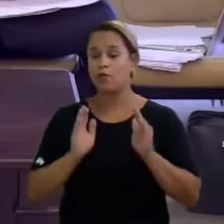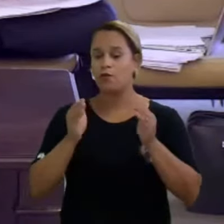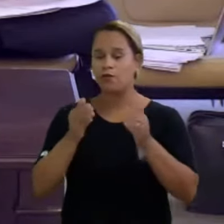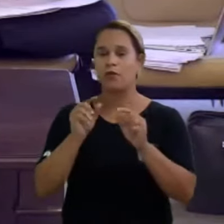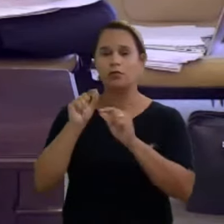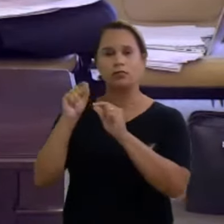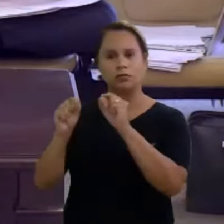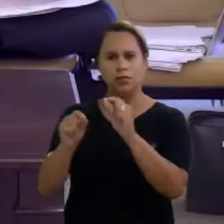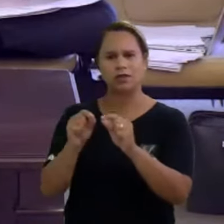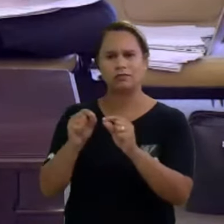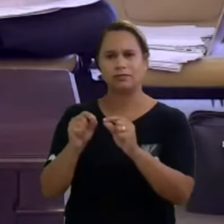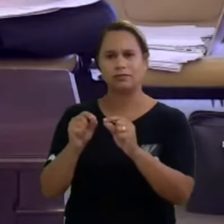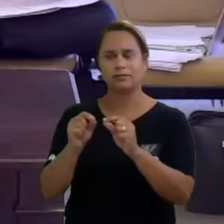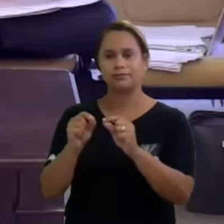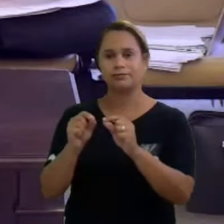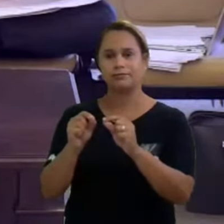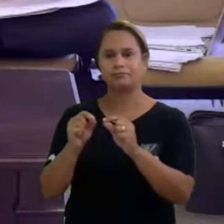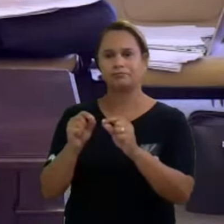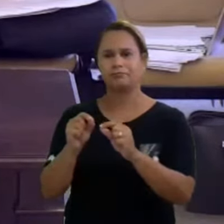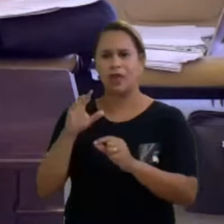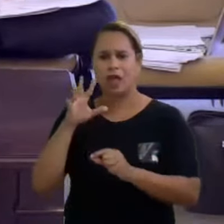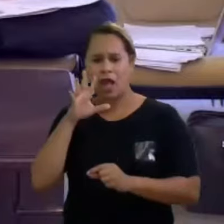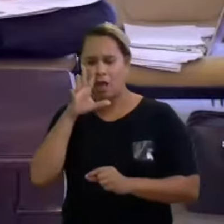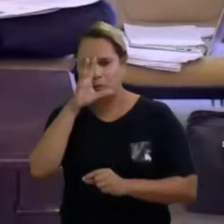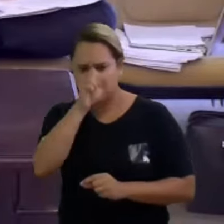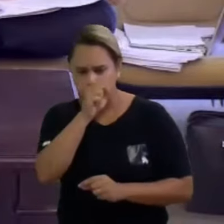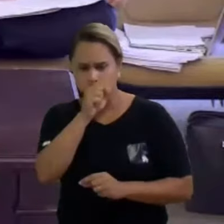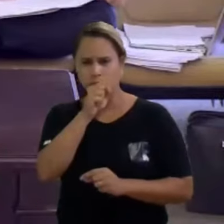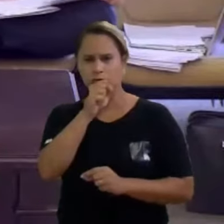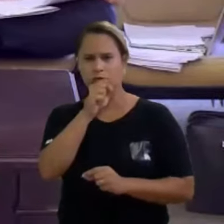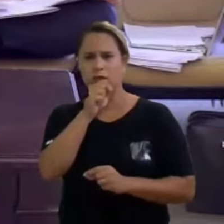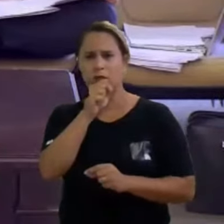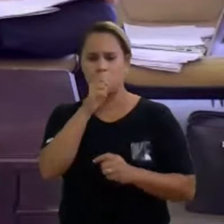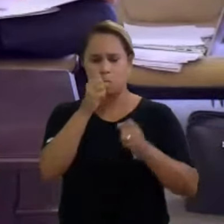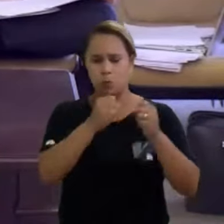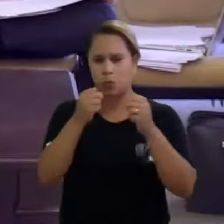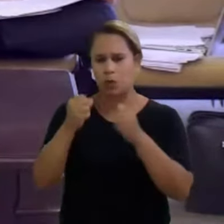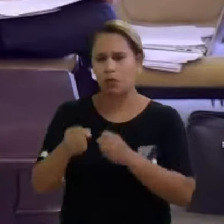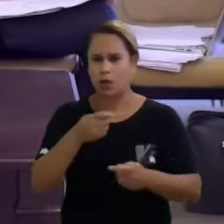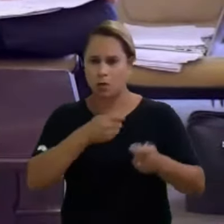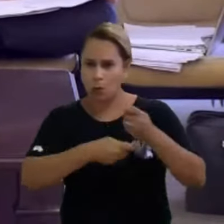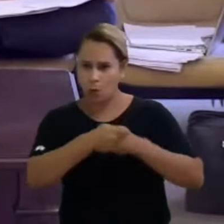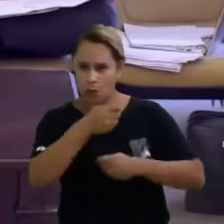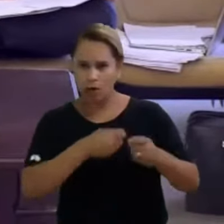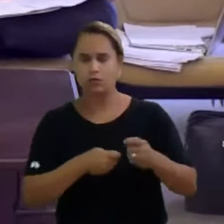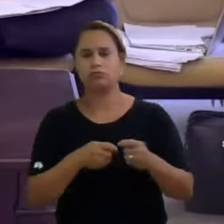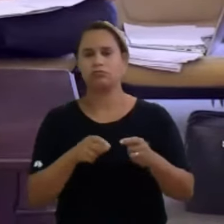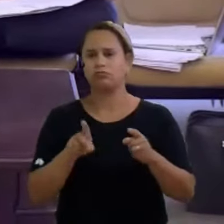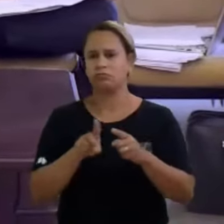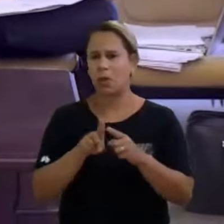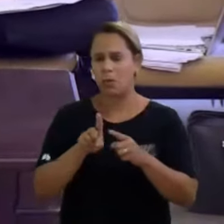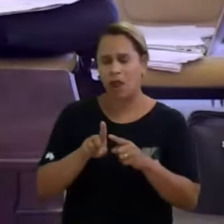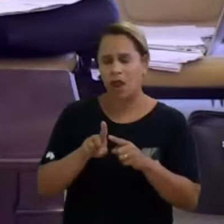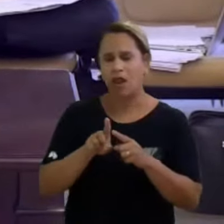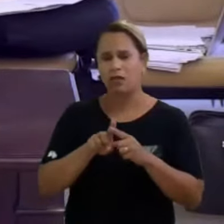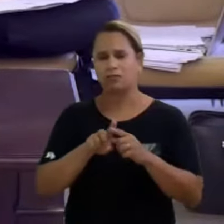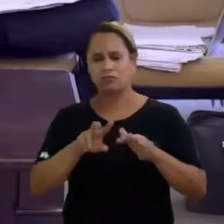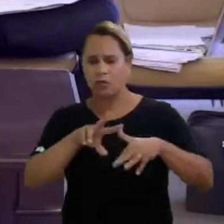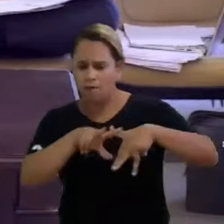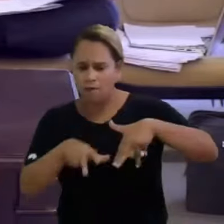da superexposição, do abuso de poder econômico e dos fortes indícios de corrupção, triangulação de recursos